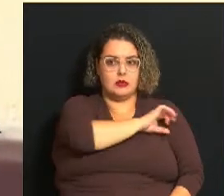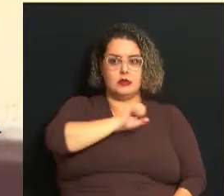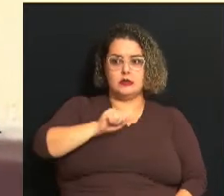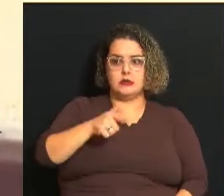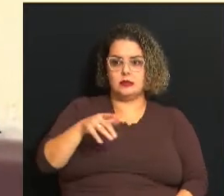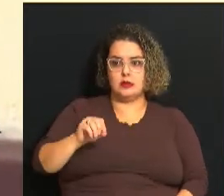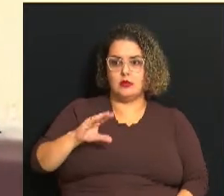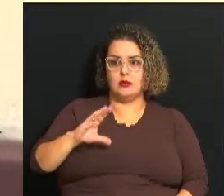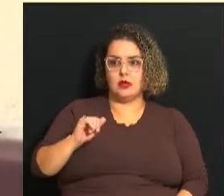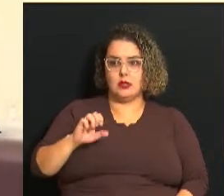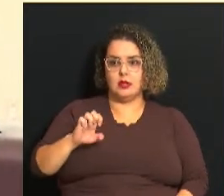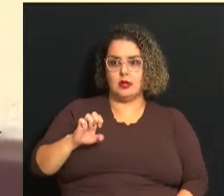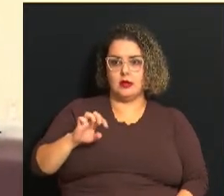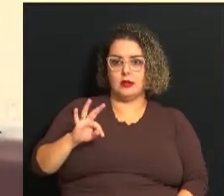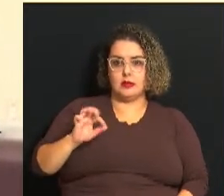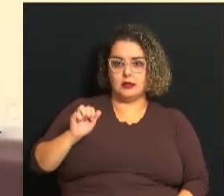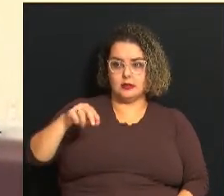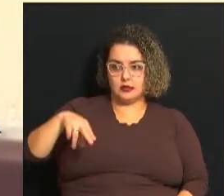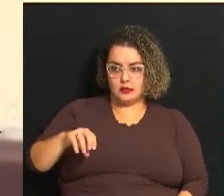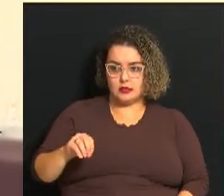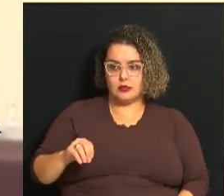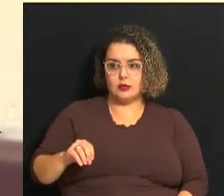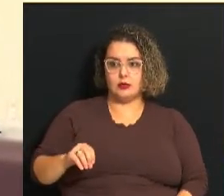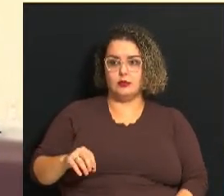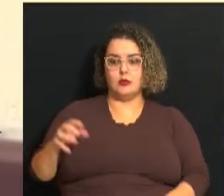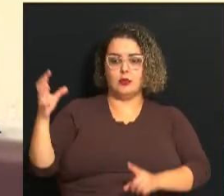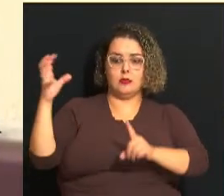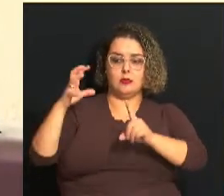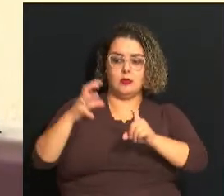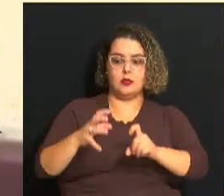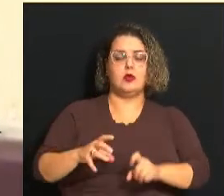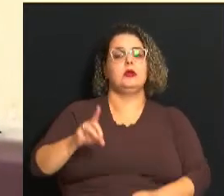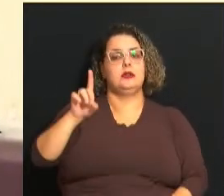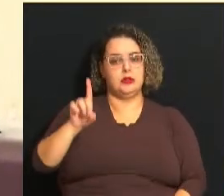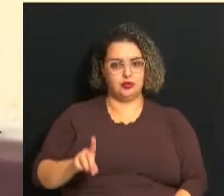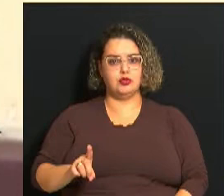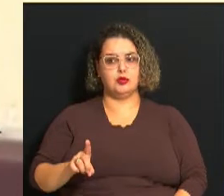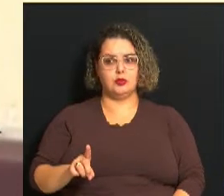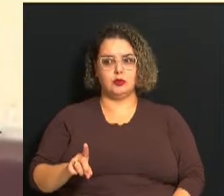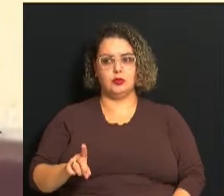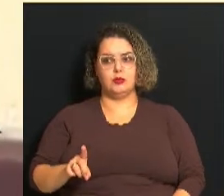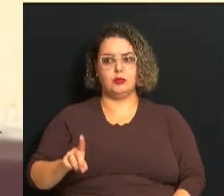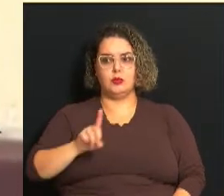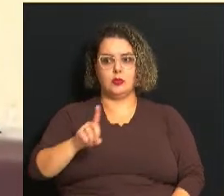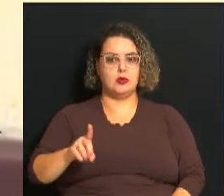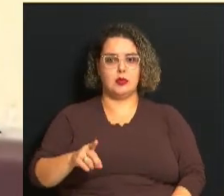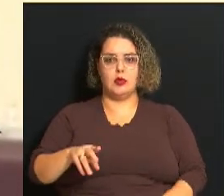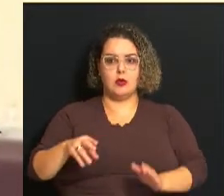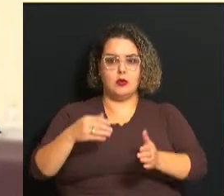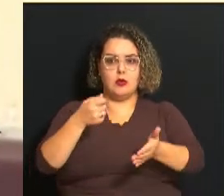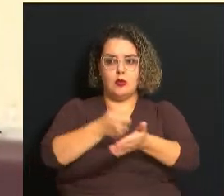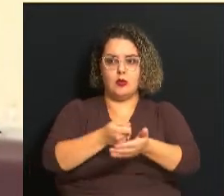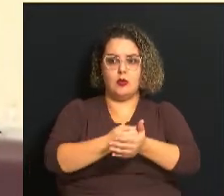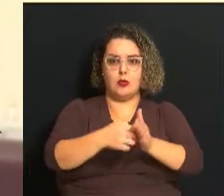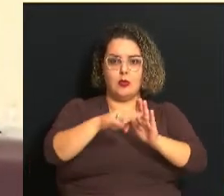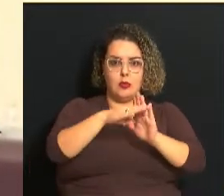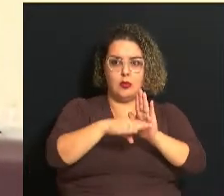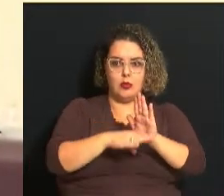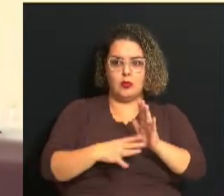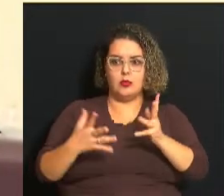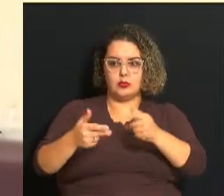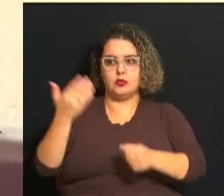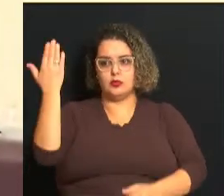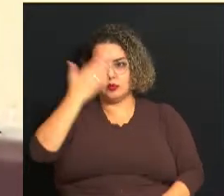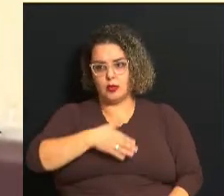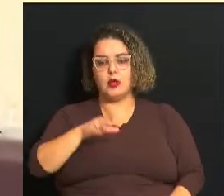EA diretora por assédio pois não cumpridos para os protocolos do convite tudo comprovado a